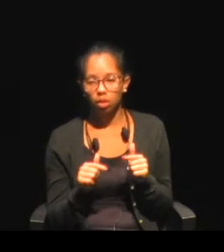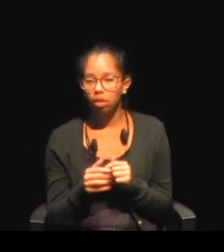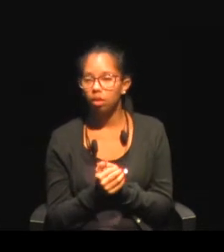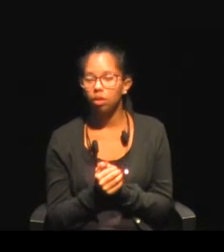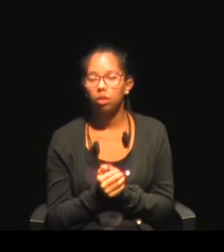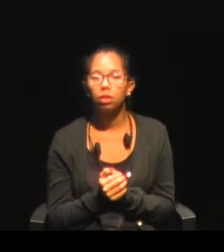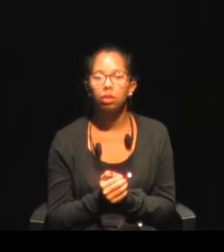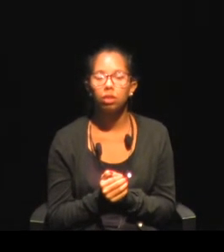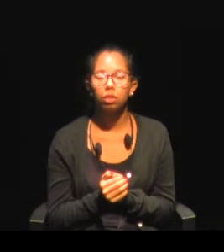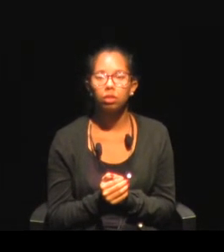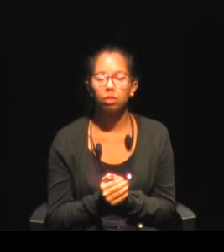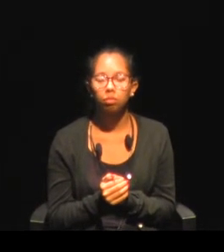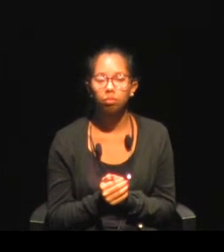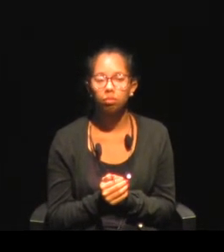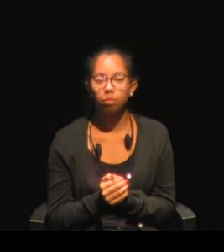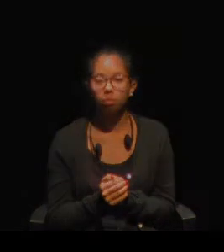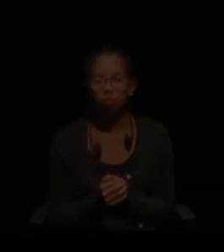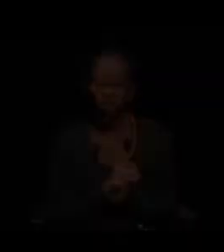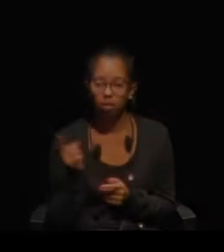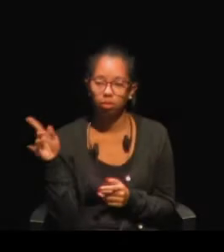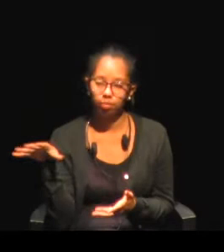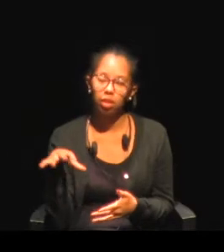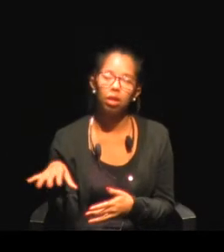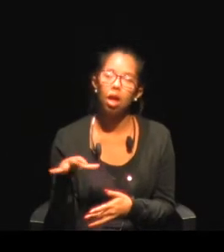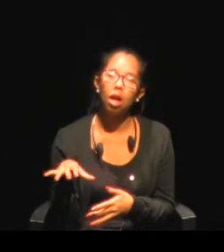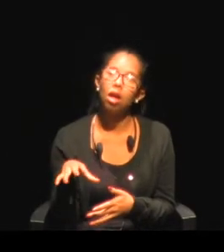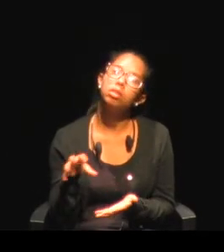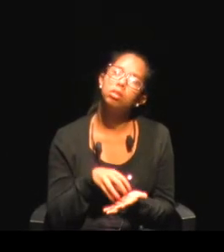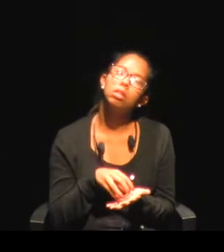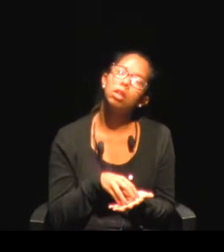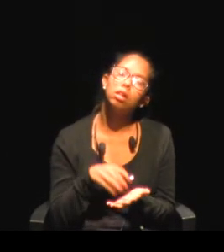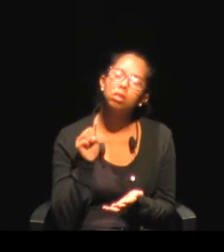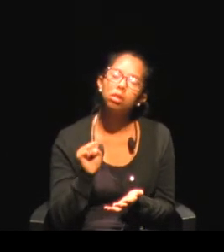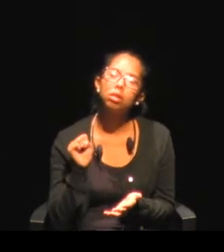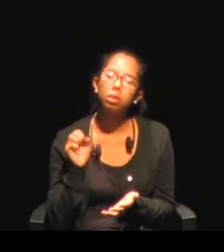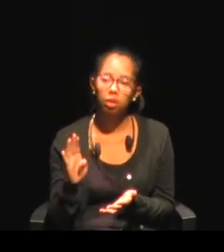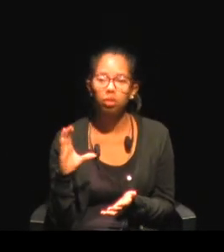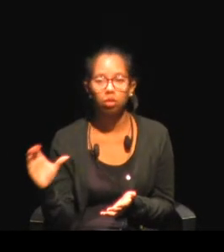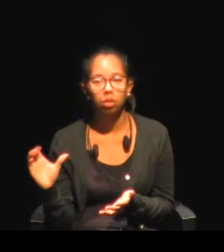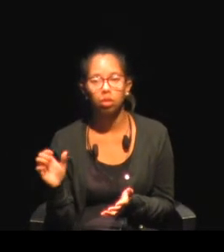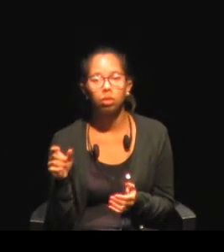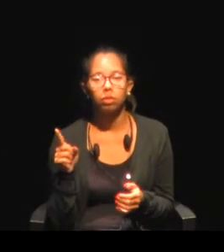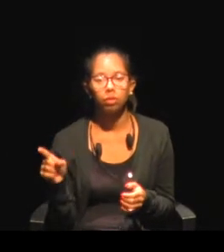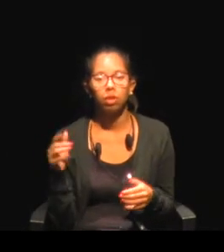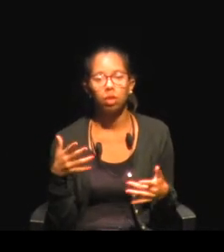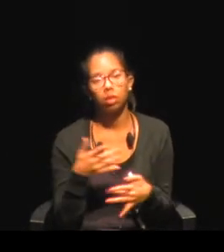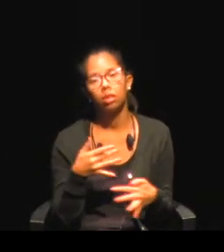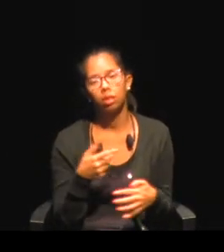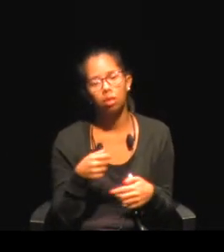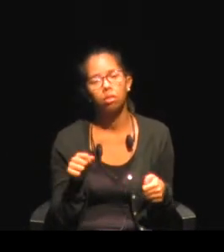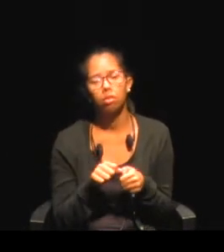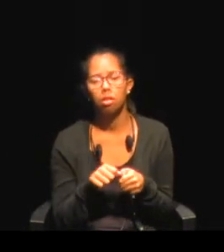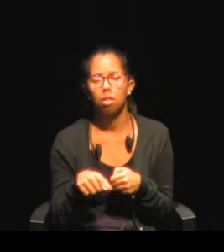trabalhadores, ao trabalho e aos trabalhadores. Bom, essa é uma região central de São Bernardo do Campo. São Bernardo do Campo, todo mundo conhece, é uma